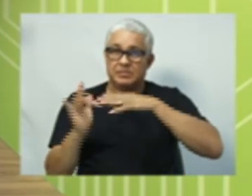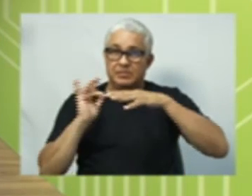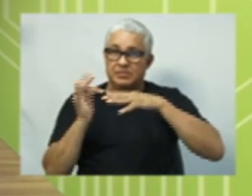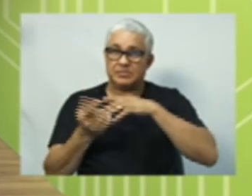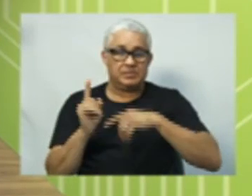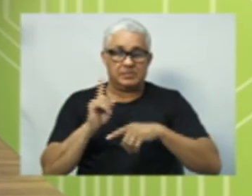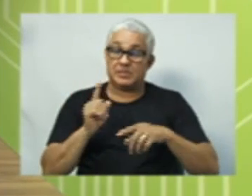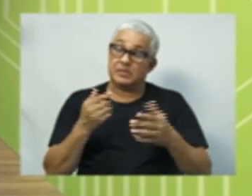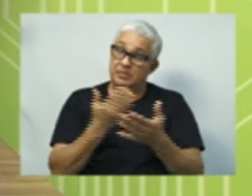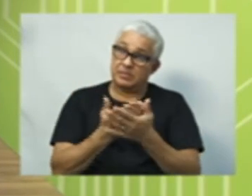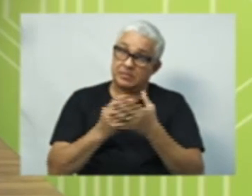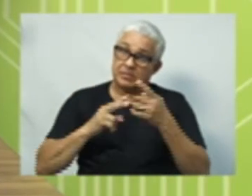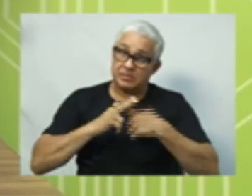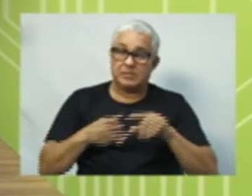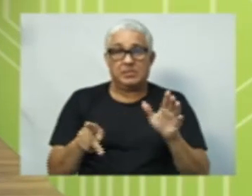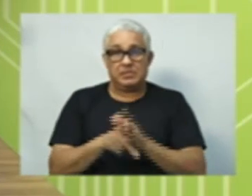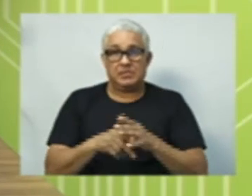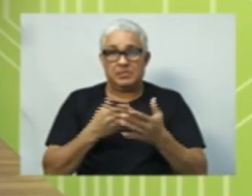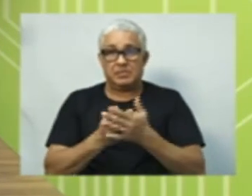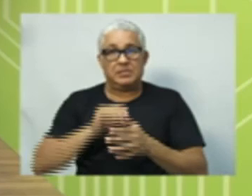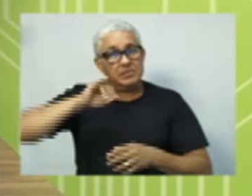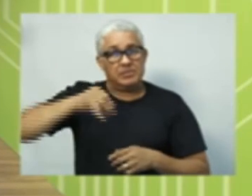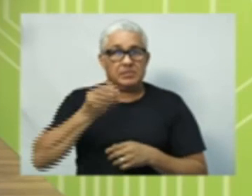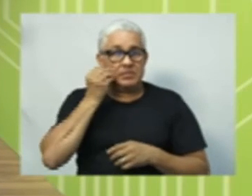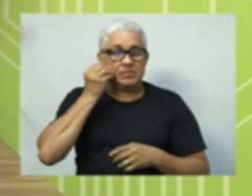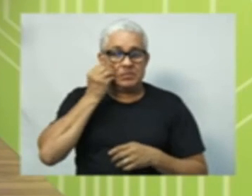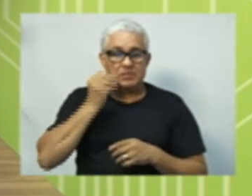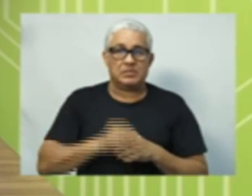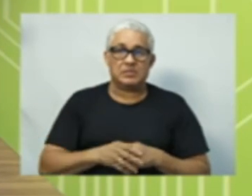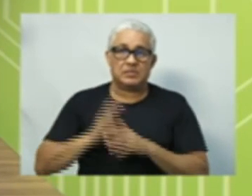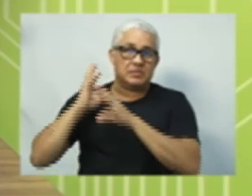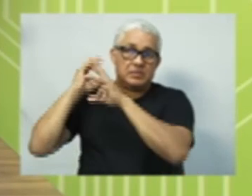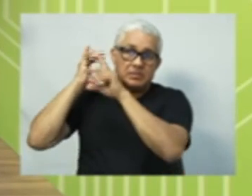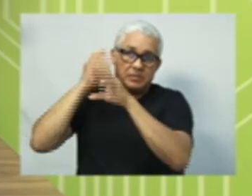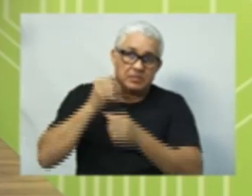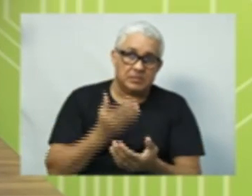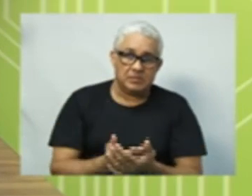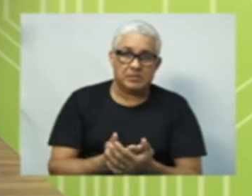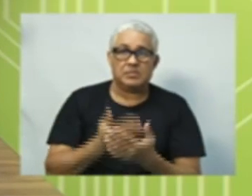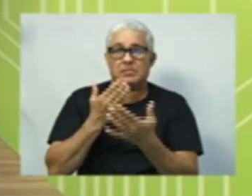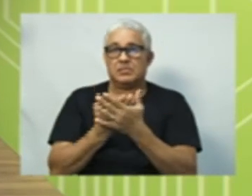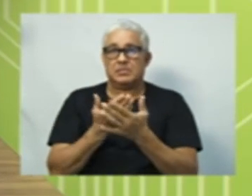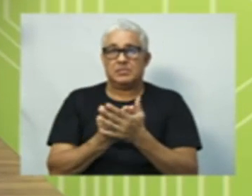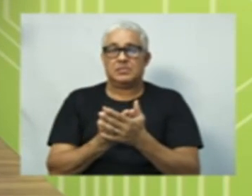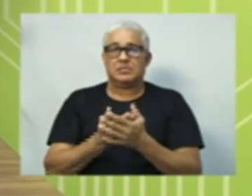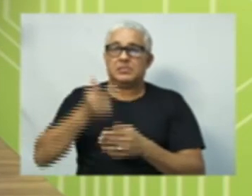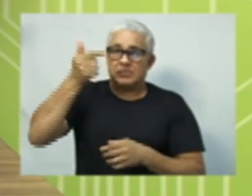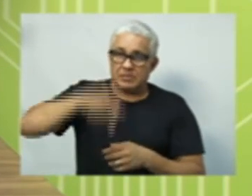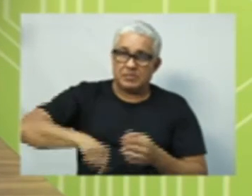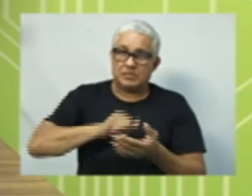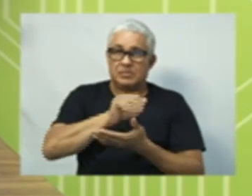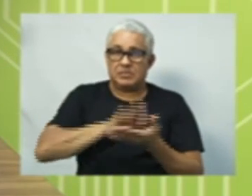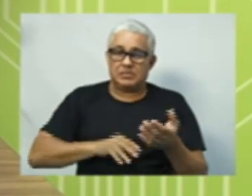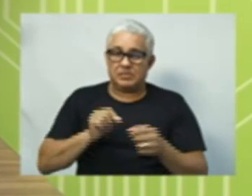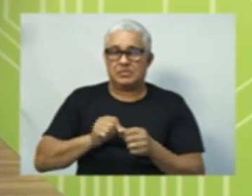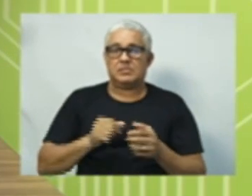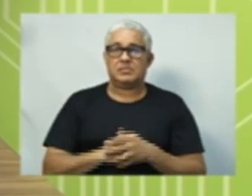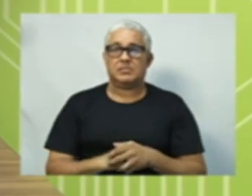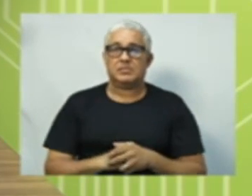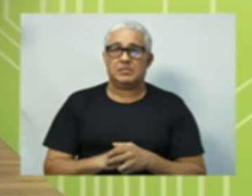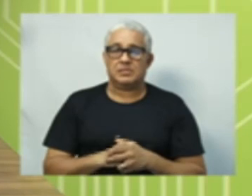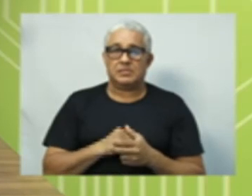ferramenta de estudo. Portanto, aproveitem a oportunidade, revejam essa aula, estudem, refaçam as atividades.